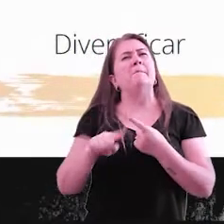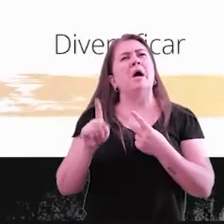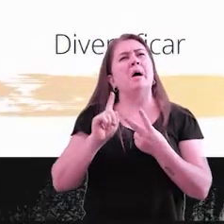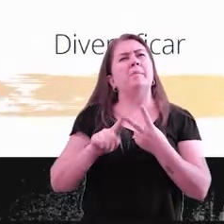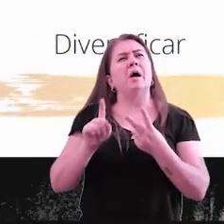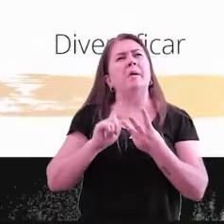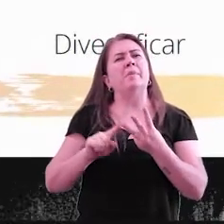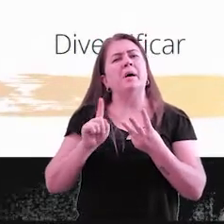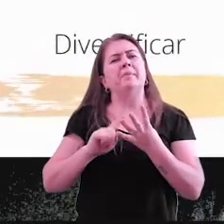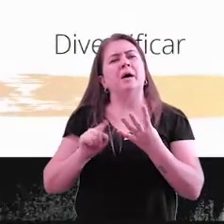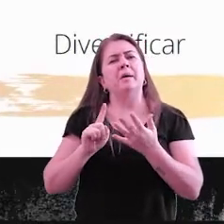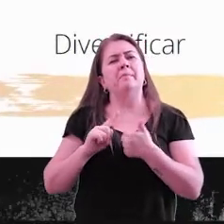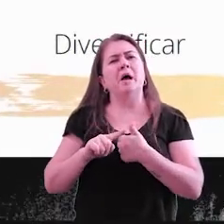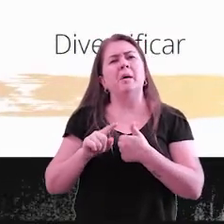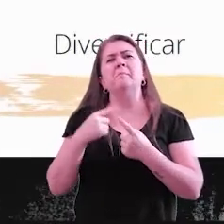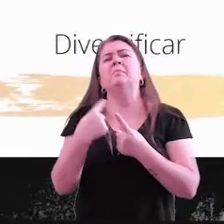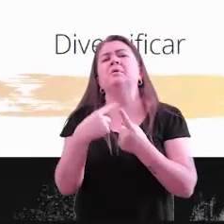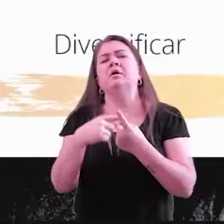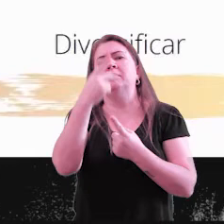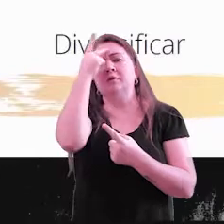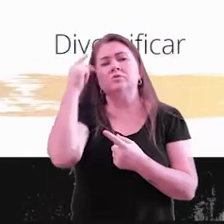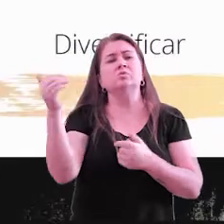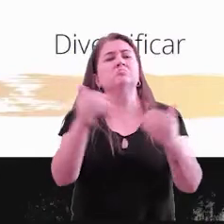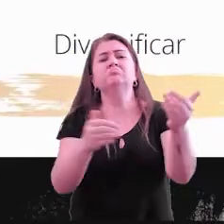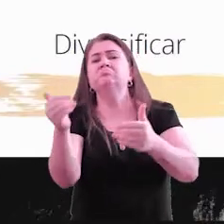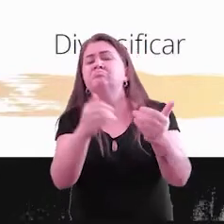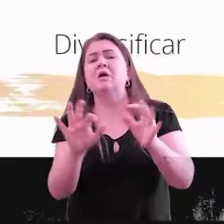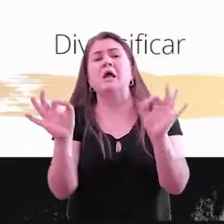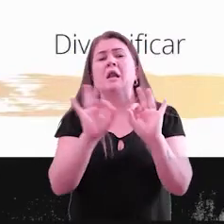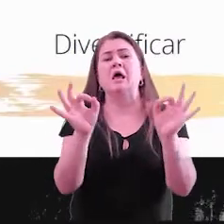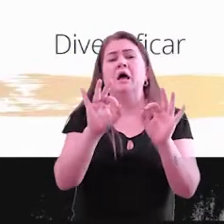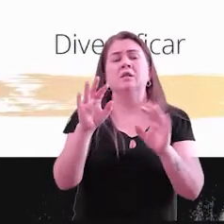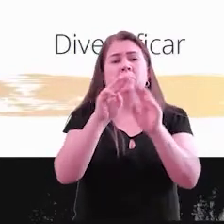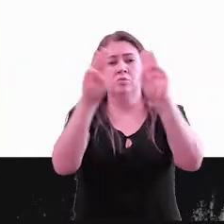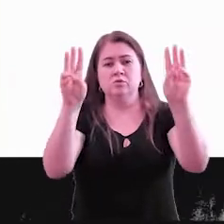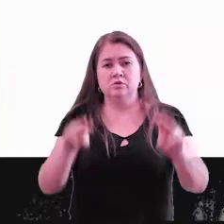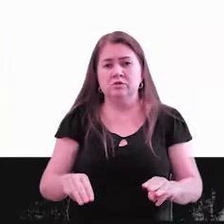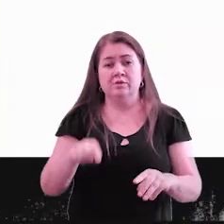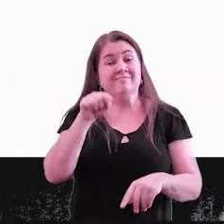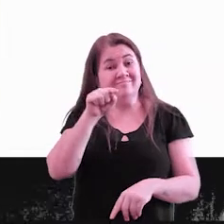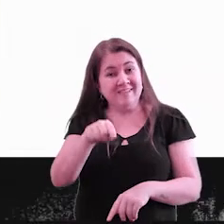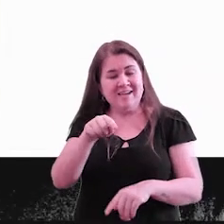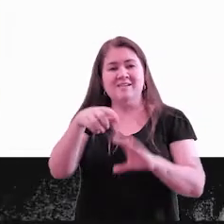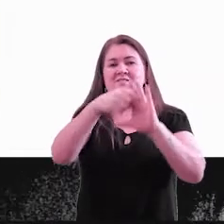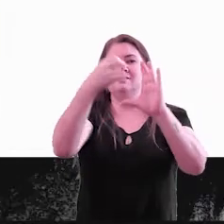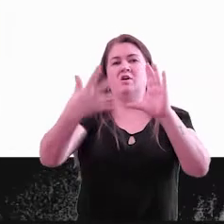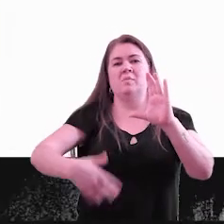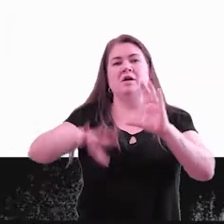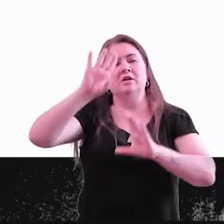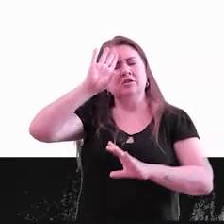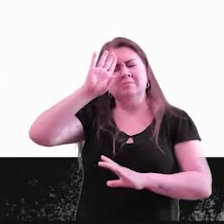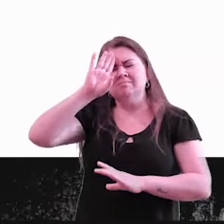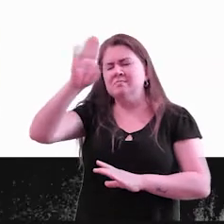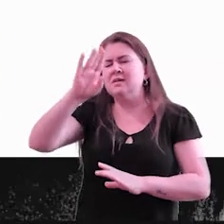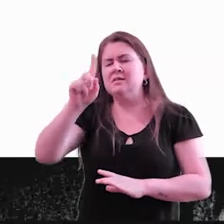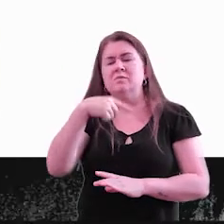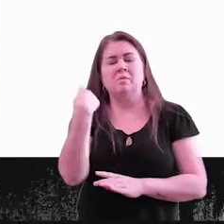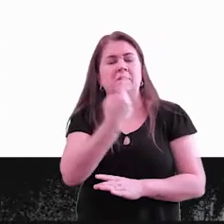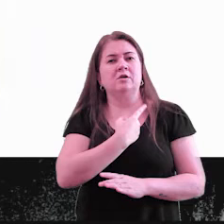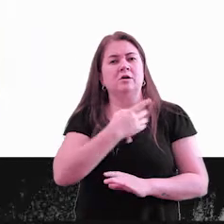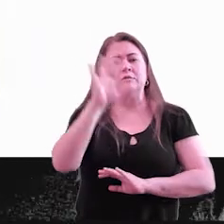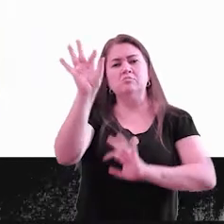aspecto fundamental para encaminhar para esse fechamento. Eu estou quase concluindo. Quero